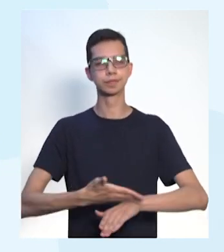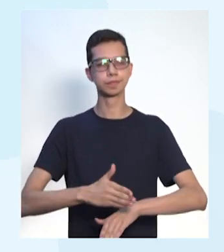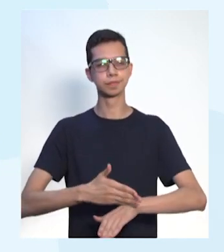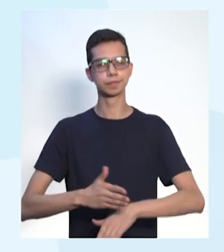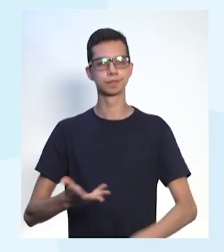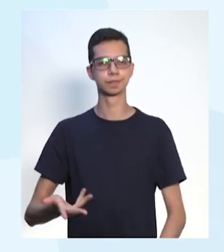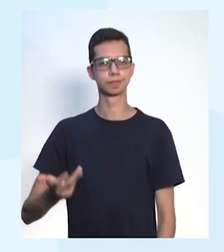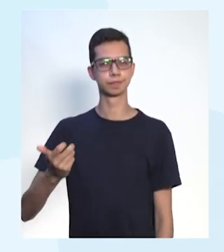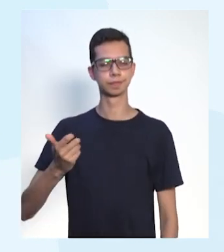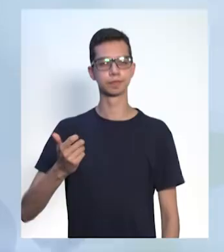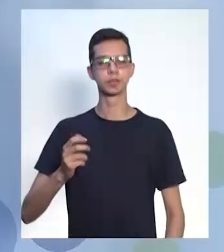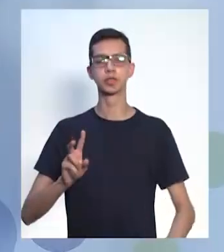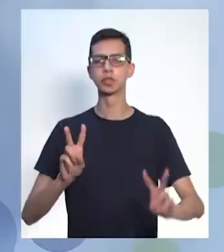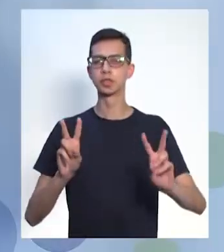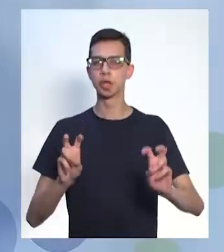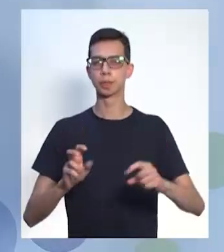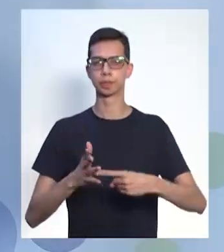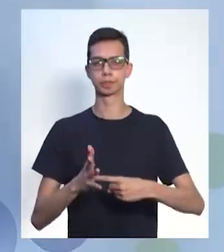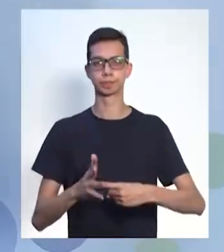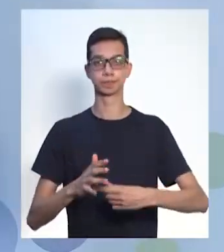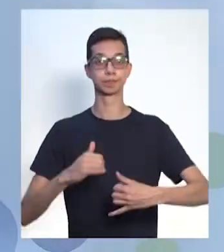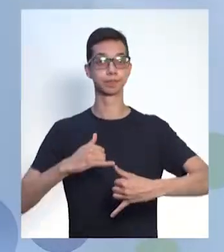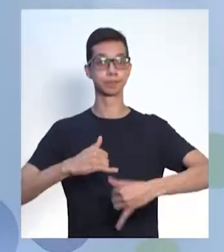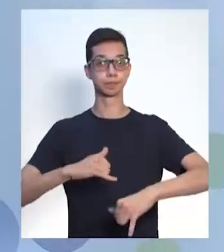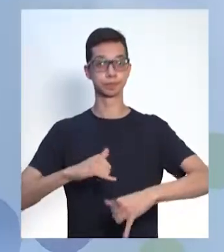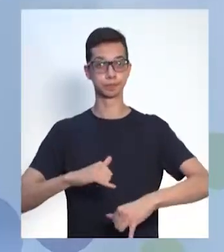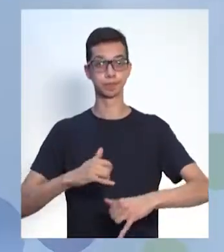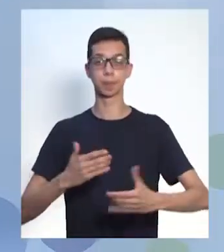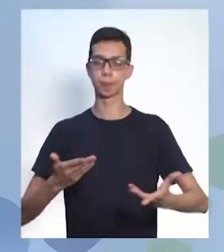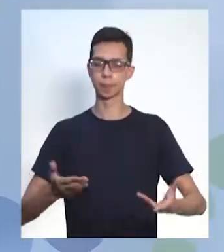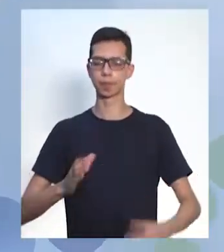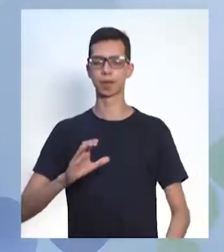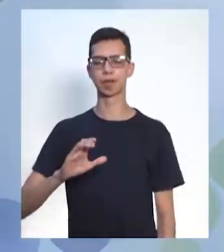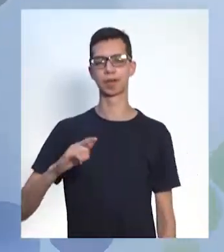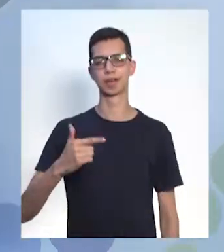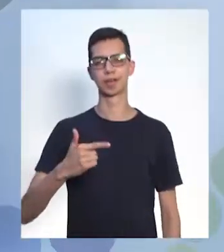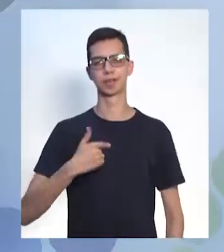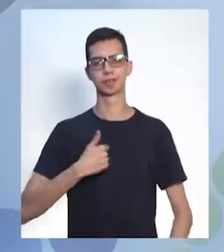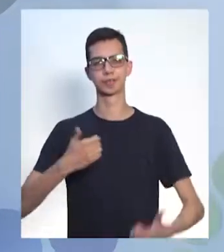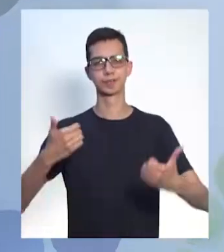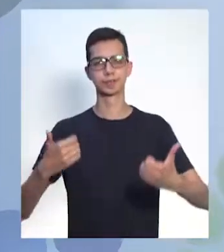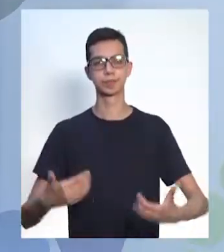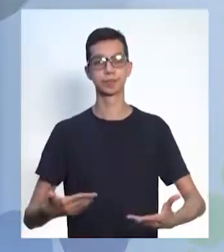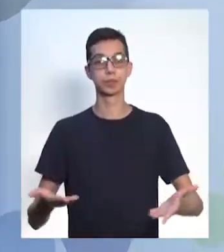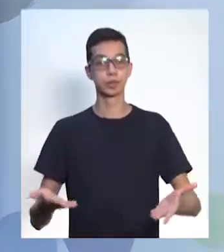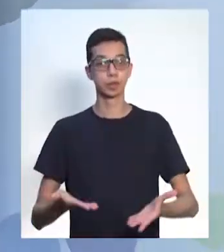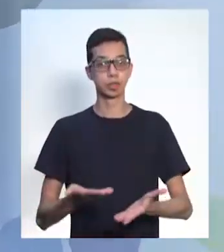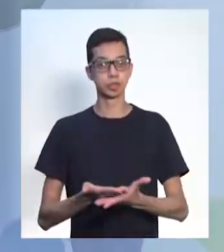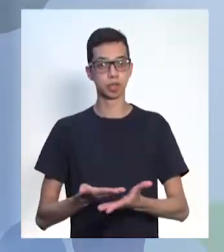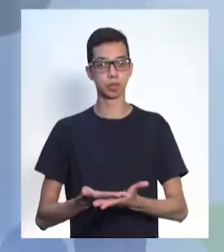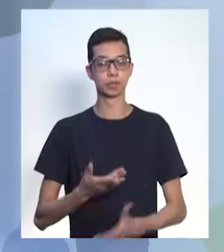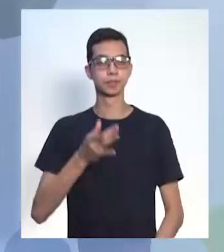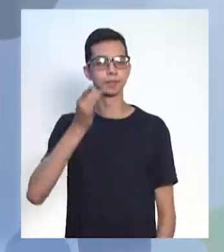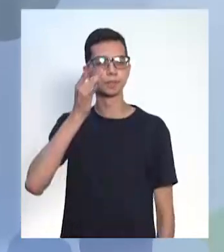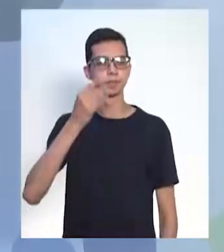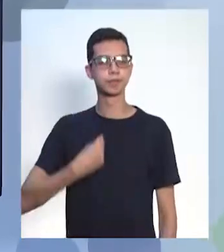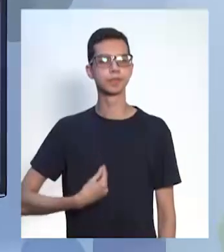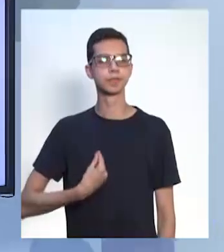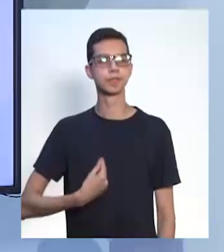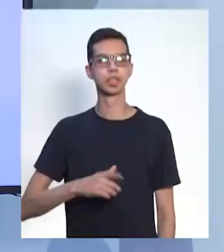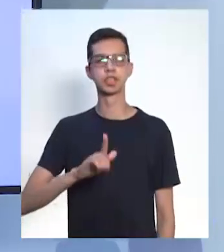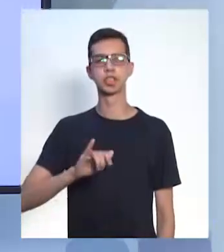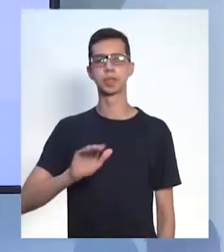funcionamento de motores e geradores. E é claro que para a aula de hoje, né, nós temos aqui a companhia do mestre